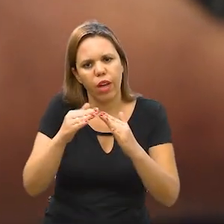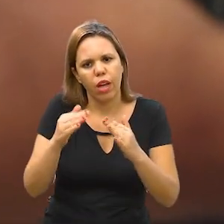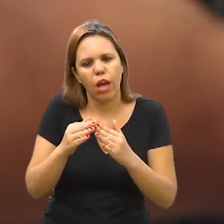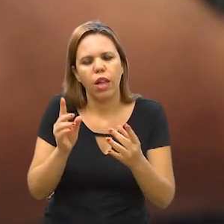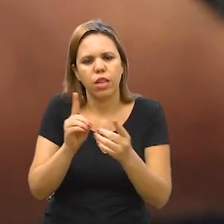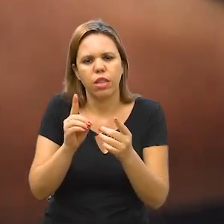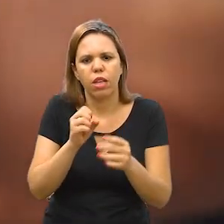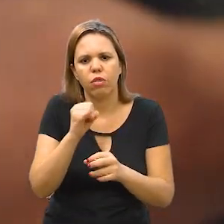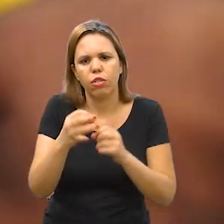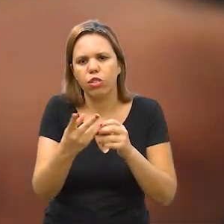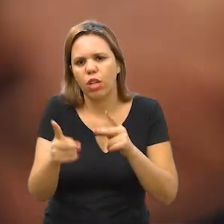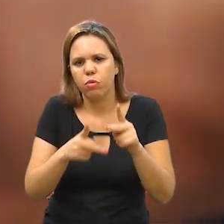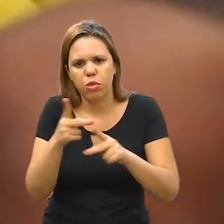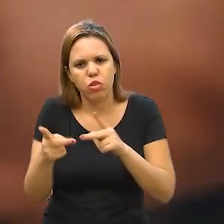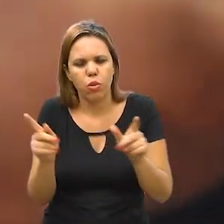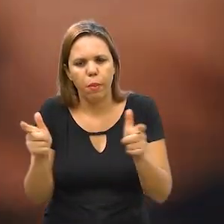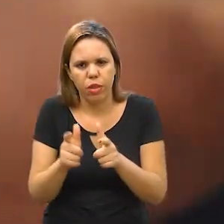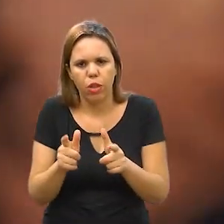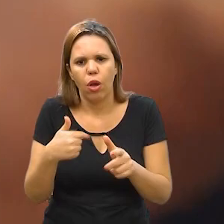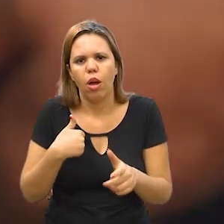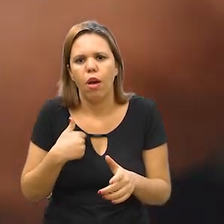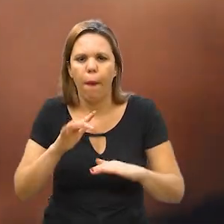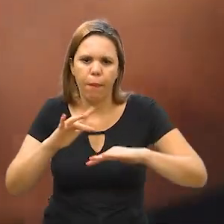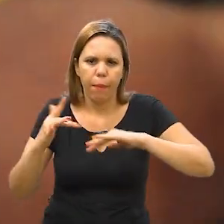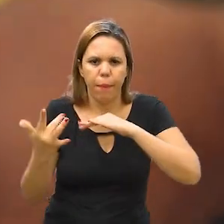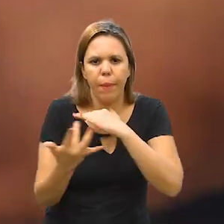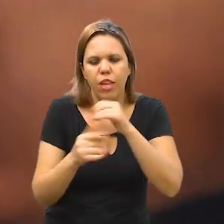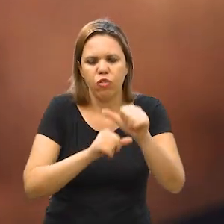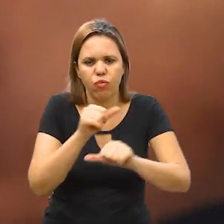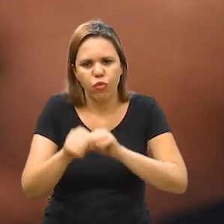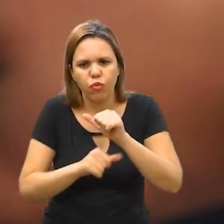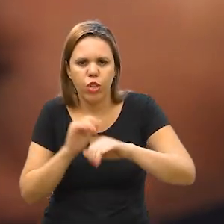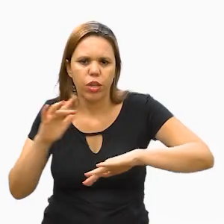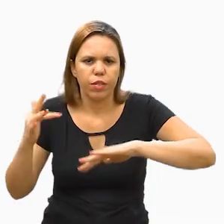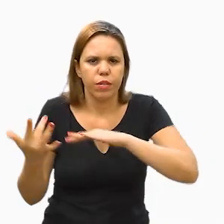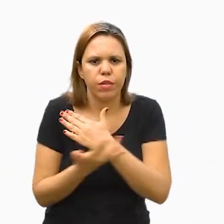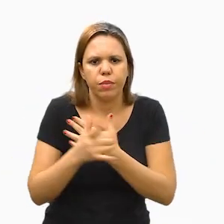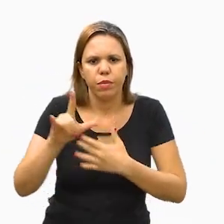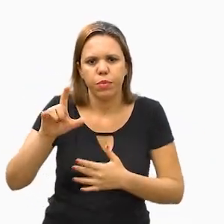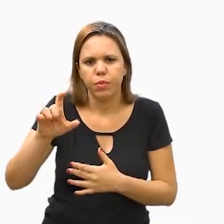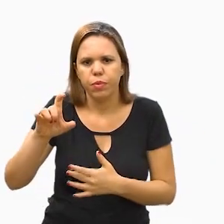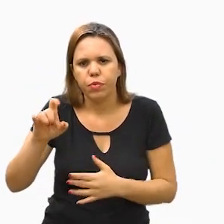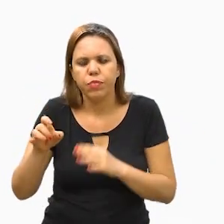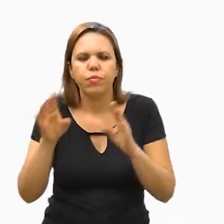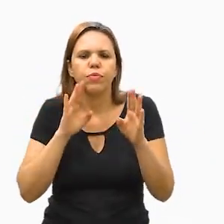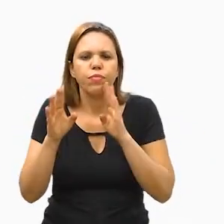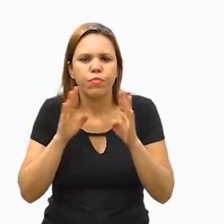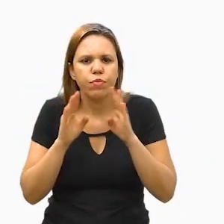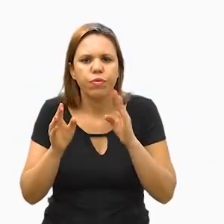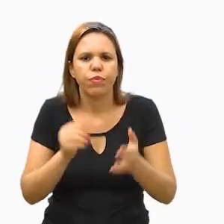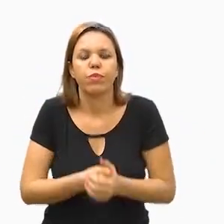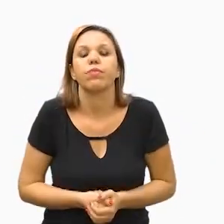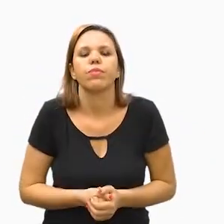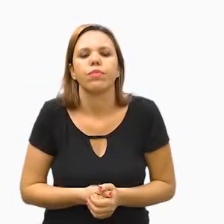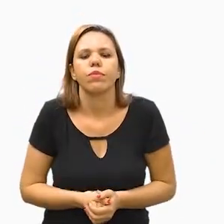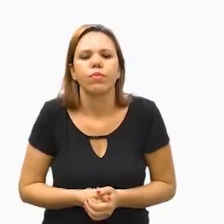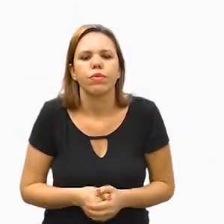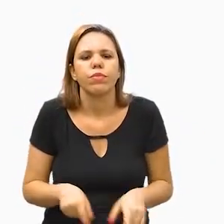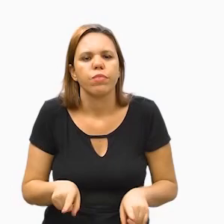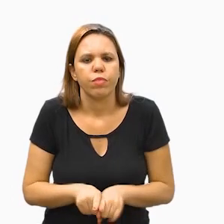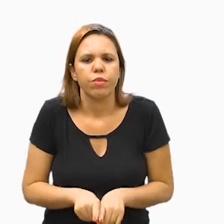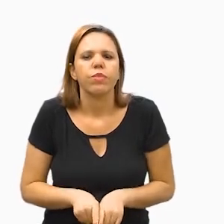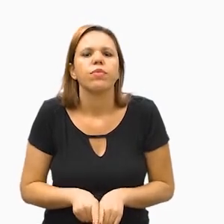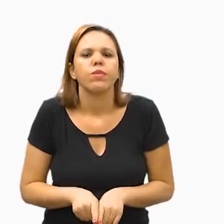público menor. Eu fiz essa transição através de mídia social, redes sociais, Instagram, Facebook, e eu